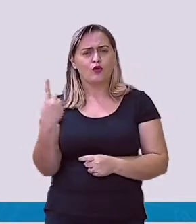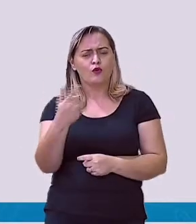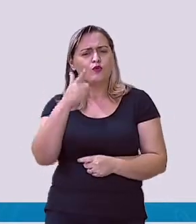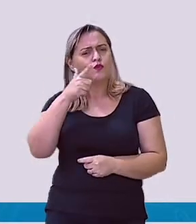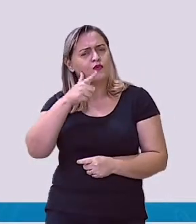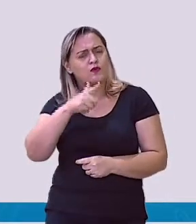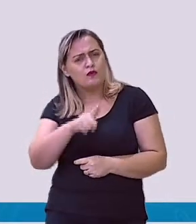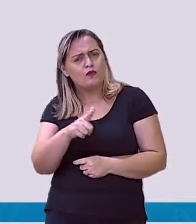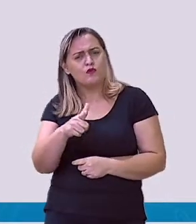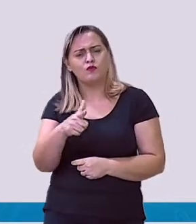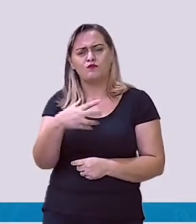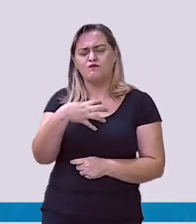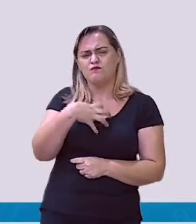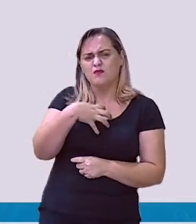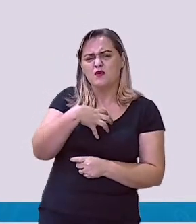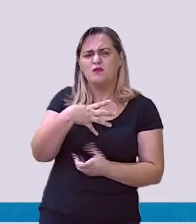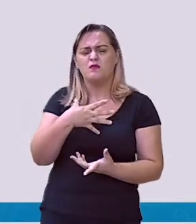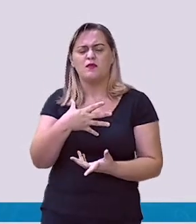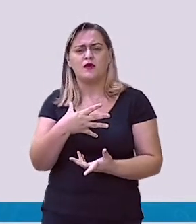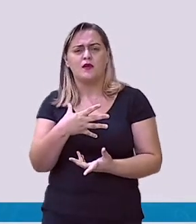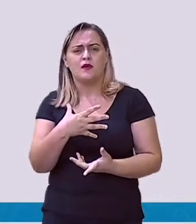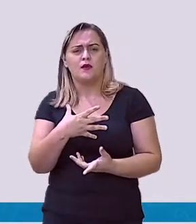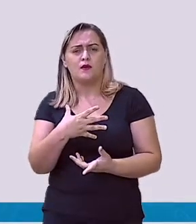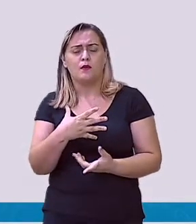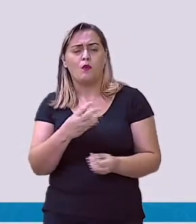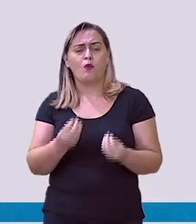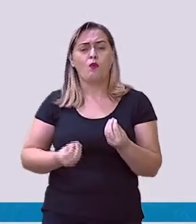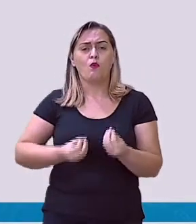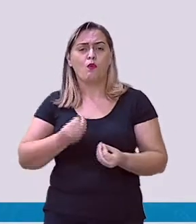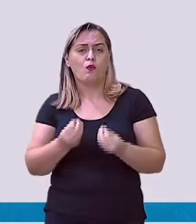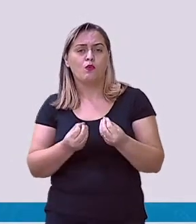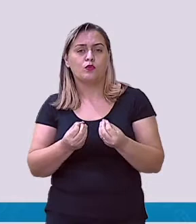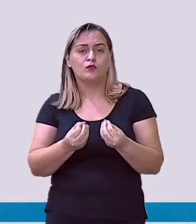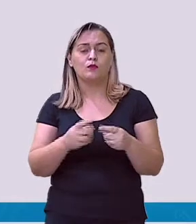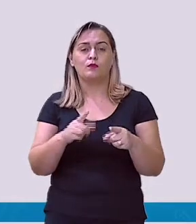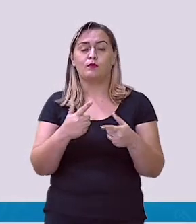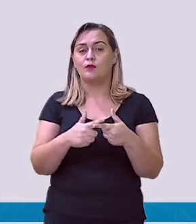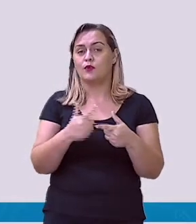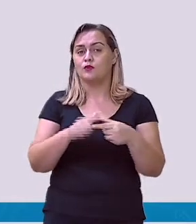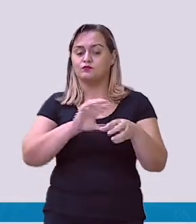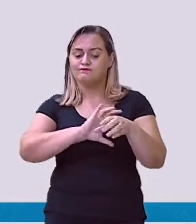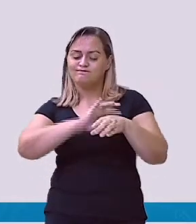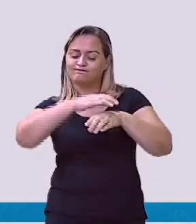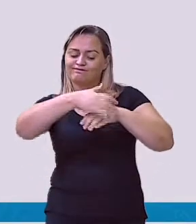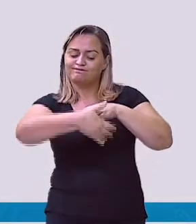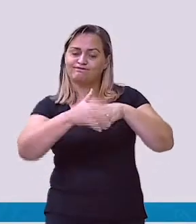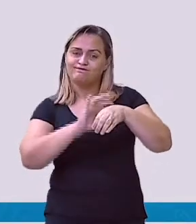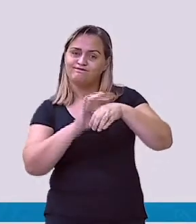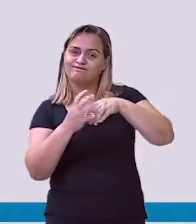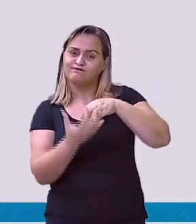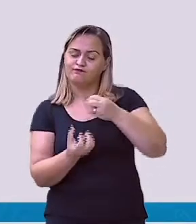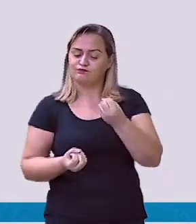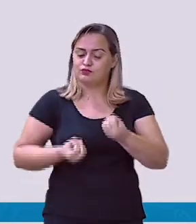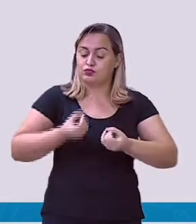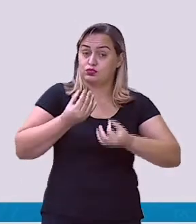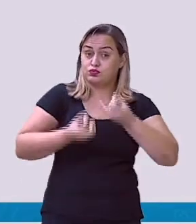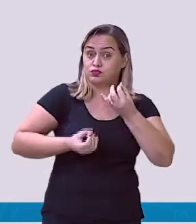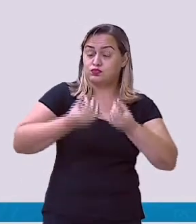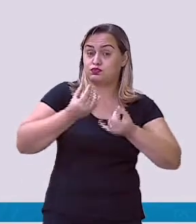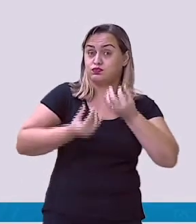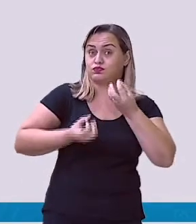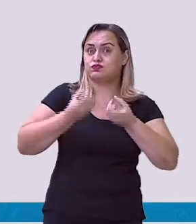ondas. A imagem também. E isso com a utilização desses gases,